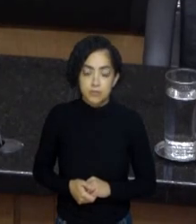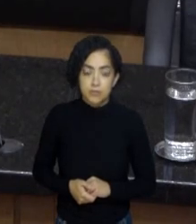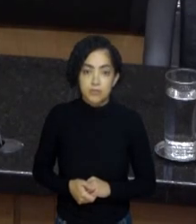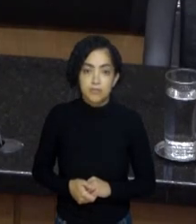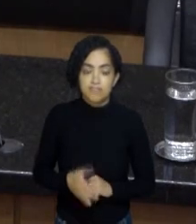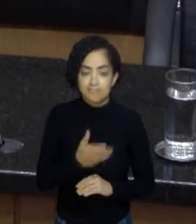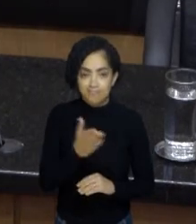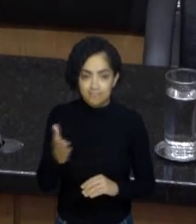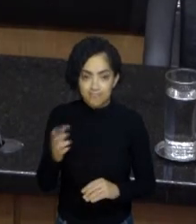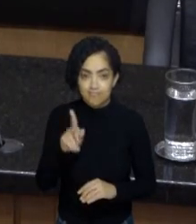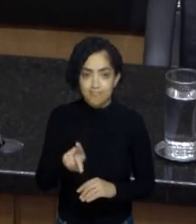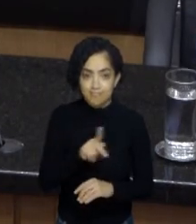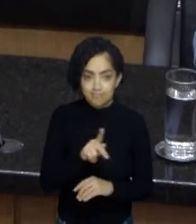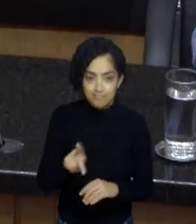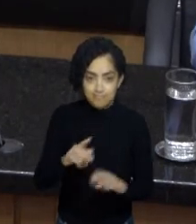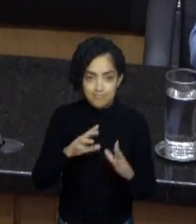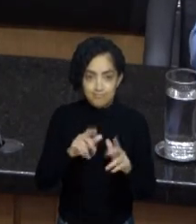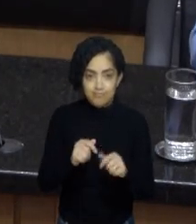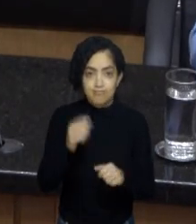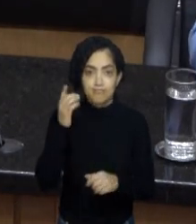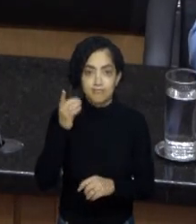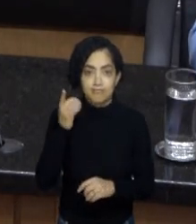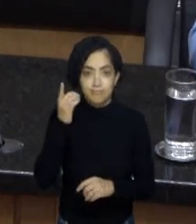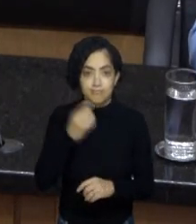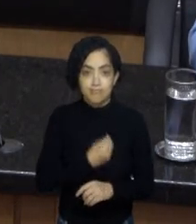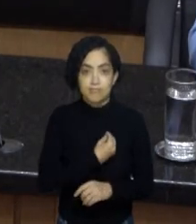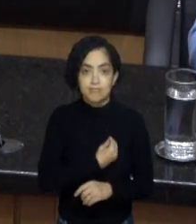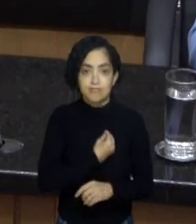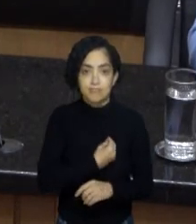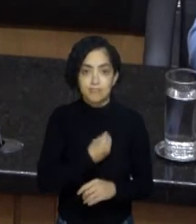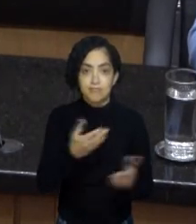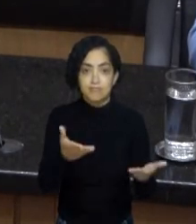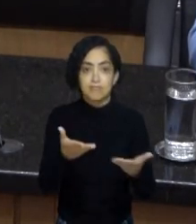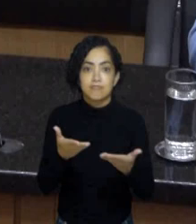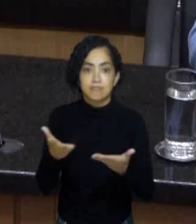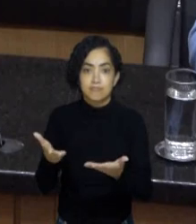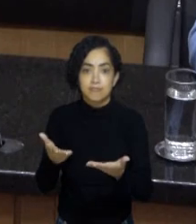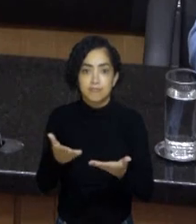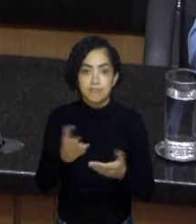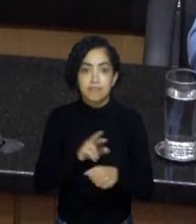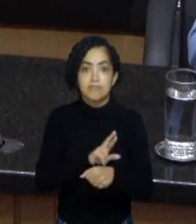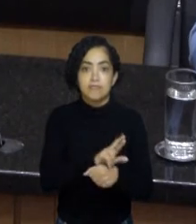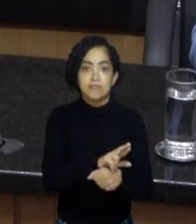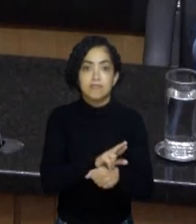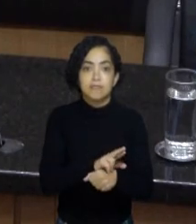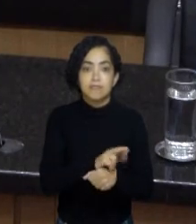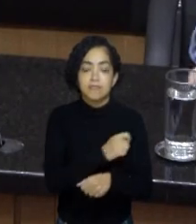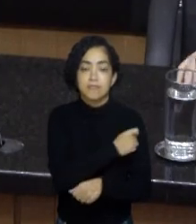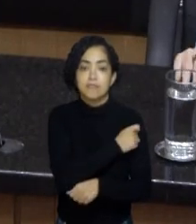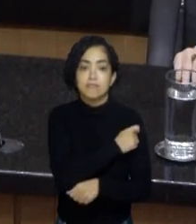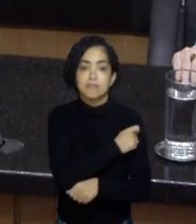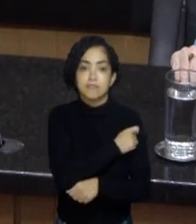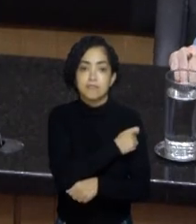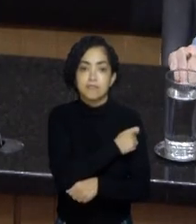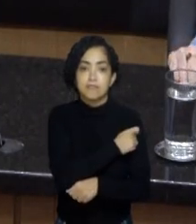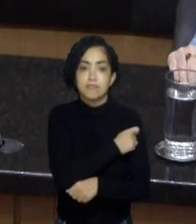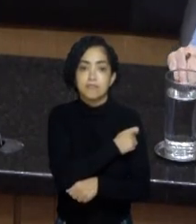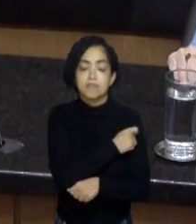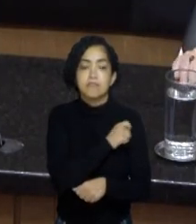deputados, colegas deputadas, a todos os convidados representados aqui pelos alunos e alunas de jornalismo da FURB,